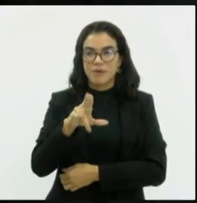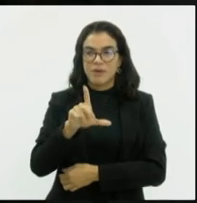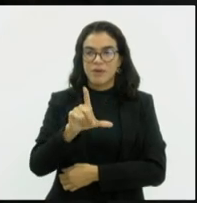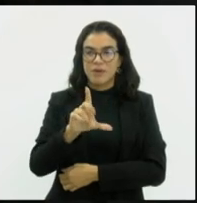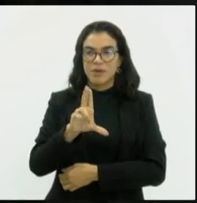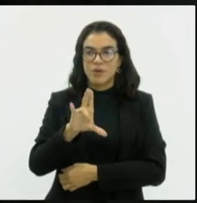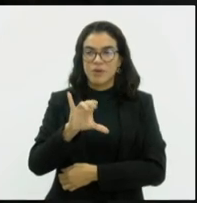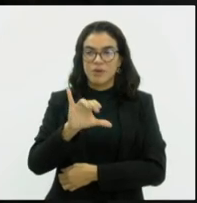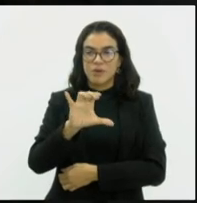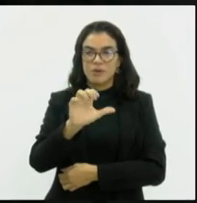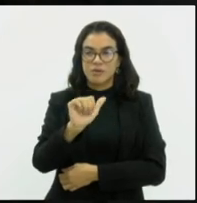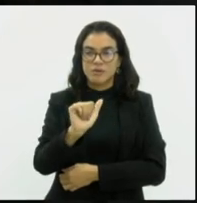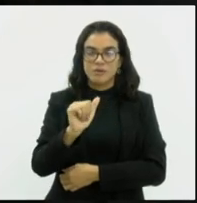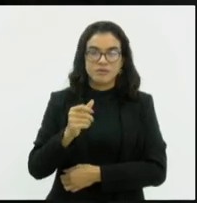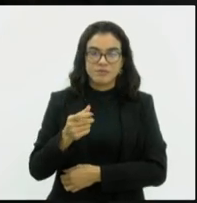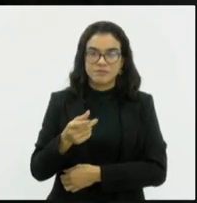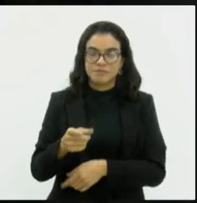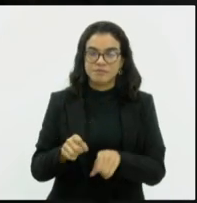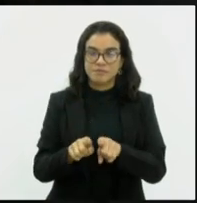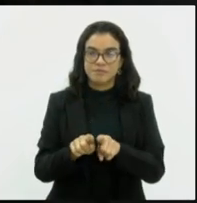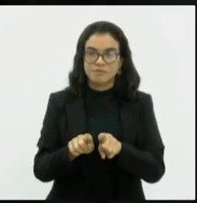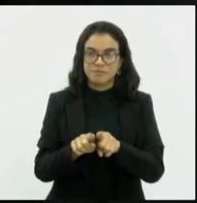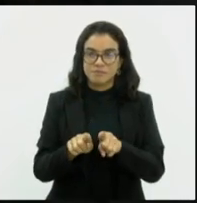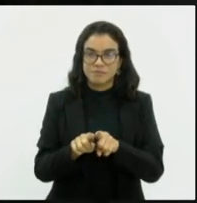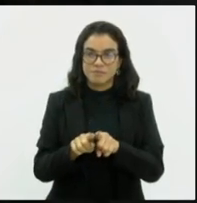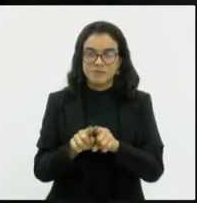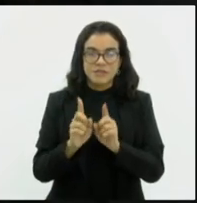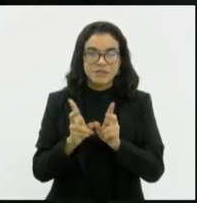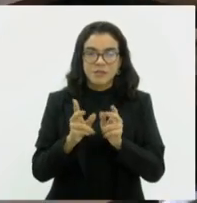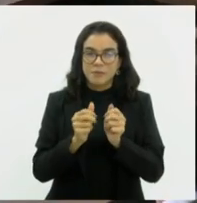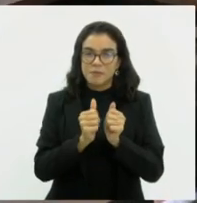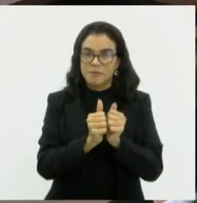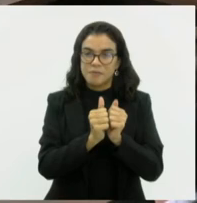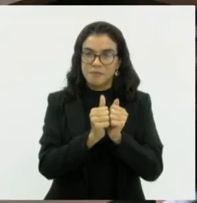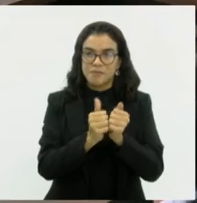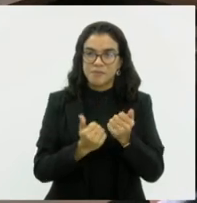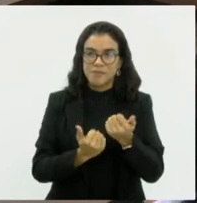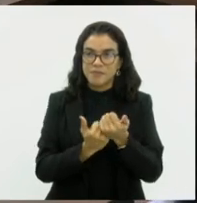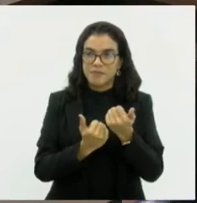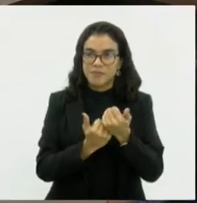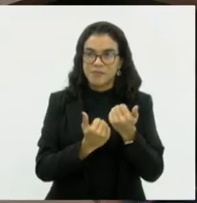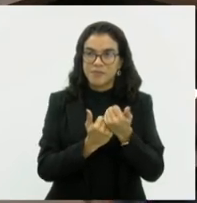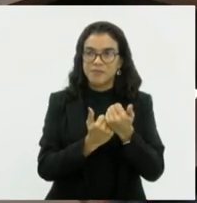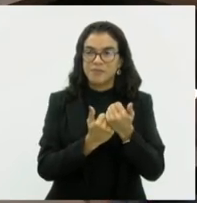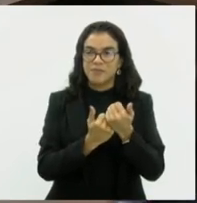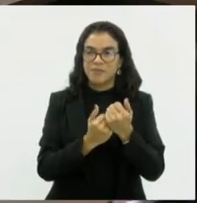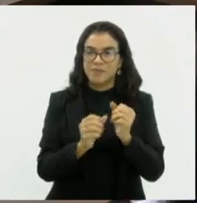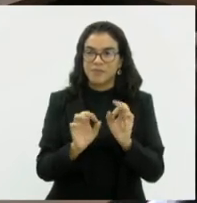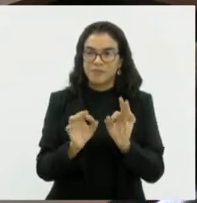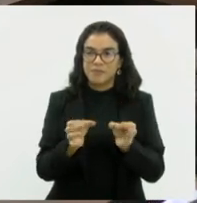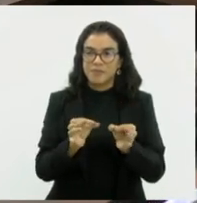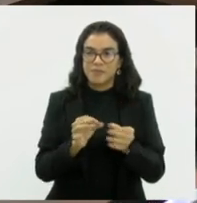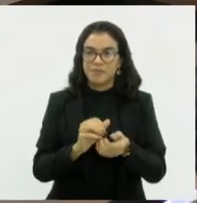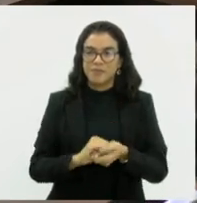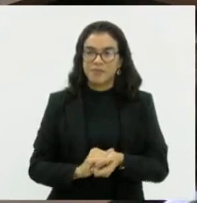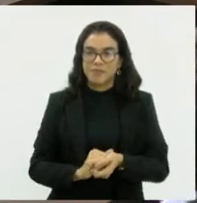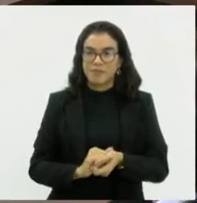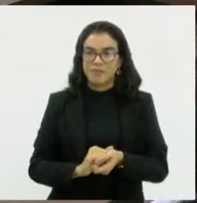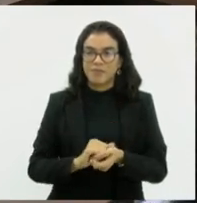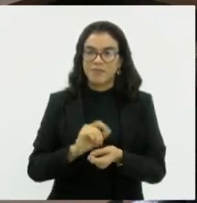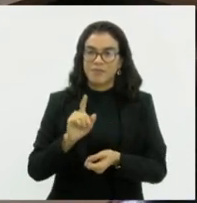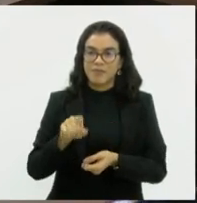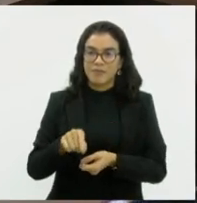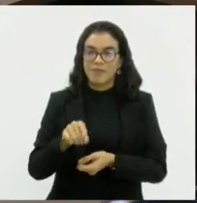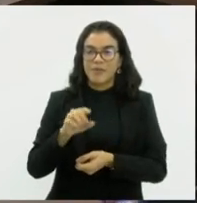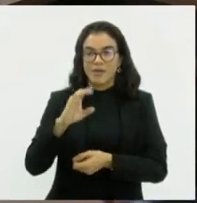eterna soldado nosso ali do meu lado, sempre dando apoio, sempre ajudando a gente, né? General, agora